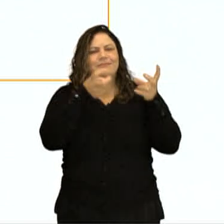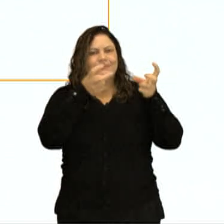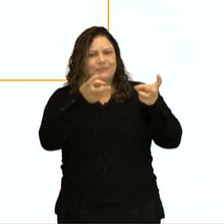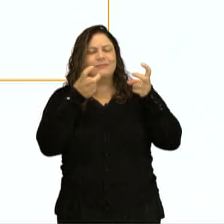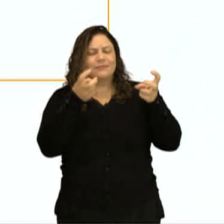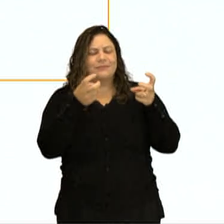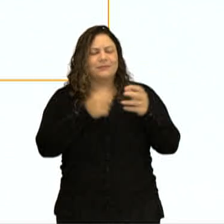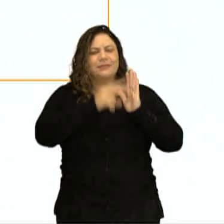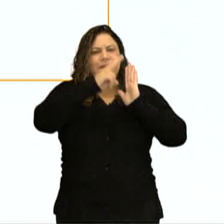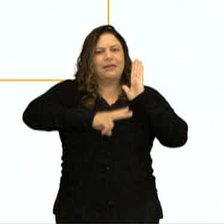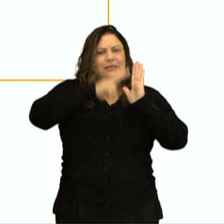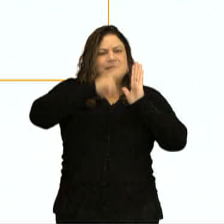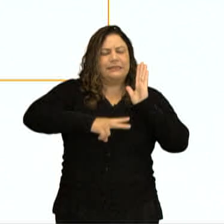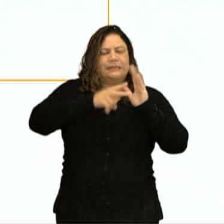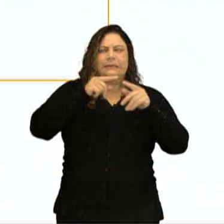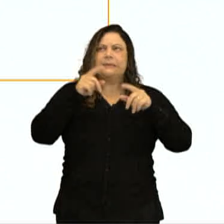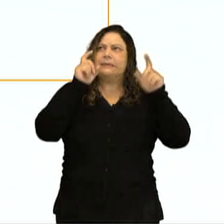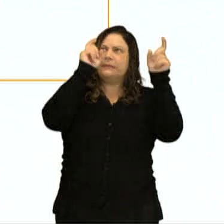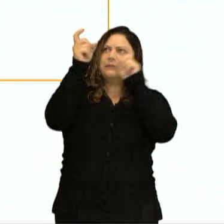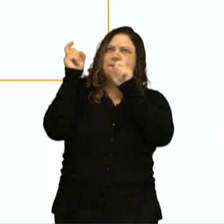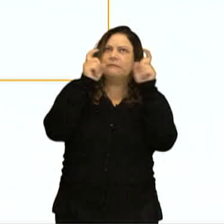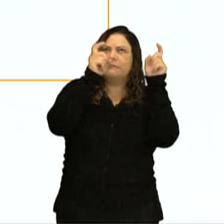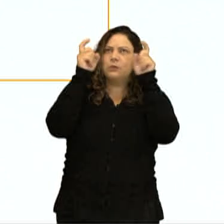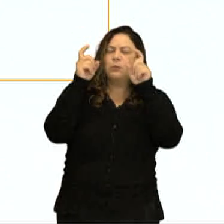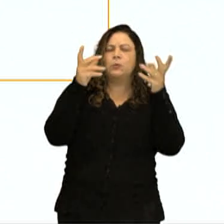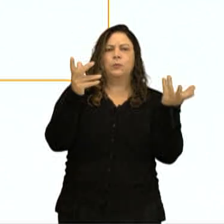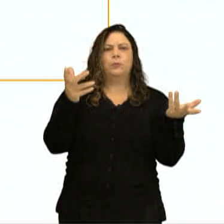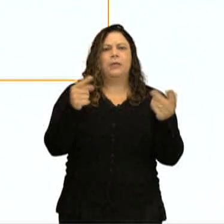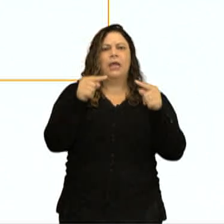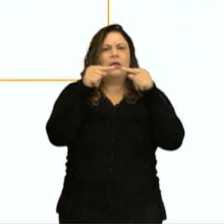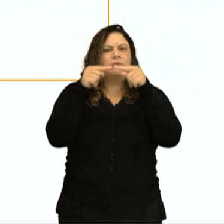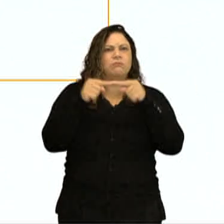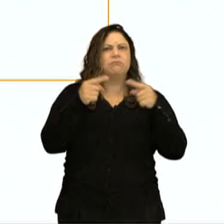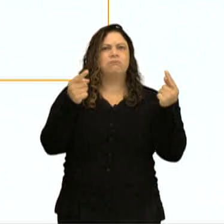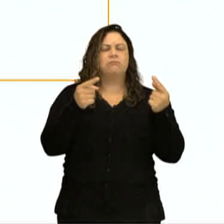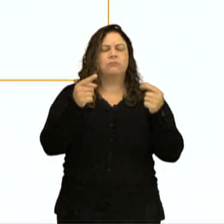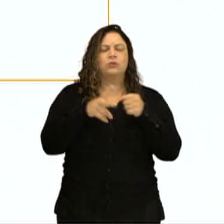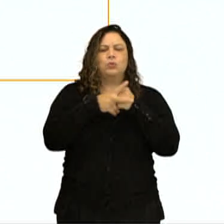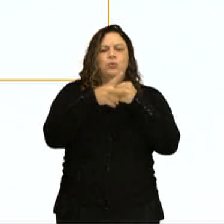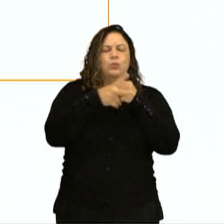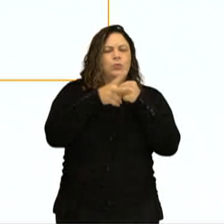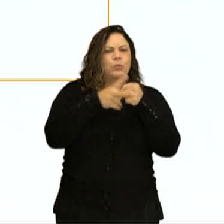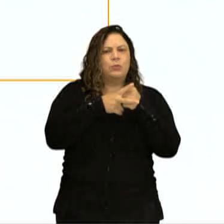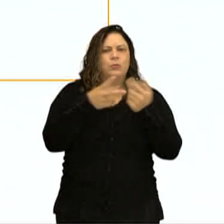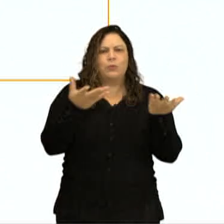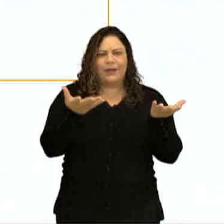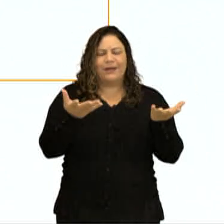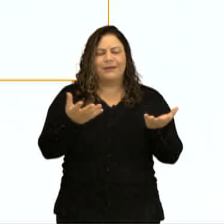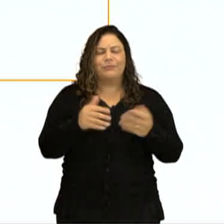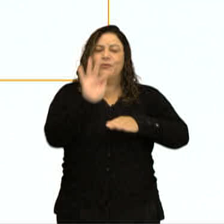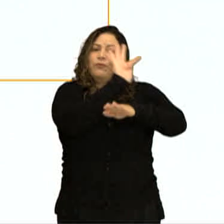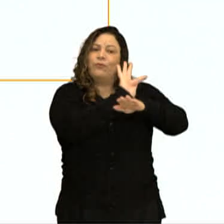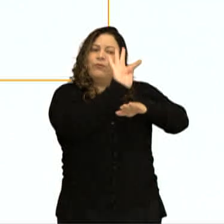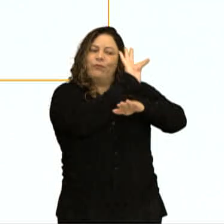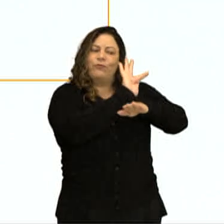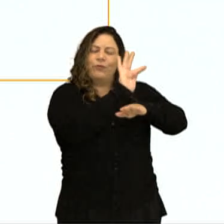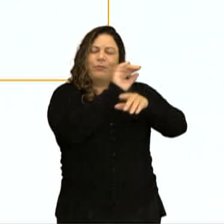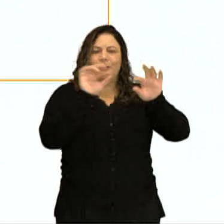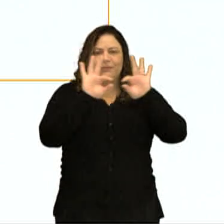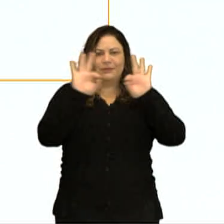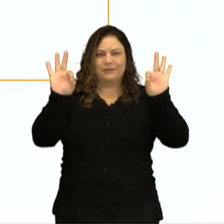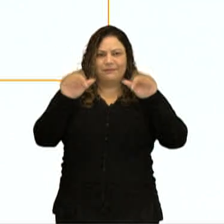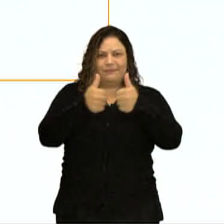perceber na leitura que ele ficou preocupado ali com a frase, com a colocação formal desta frase,